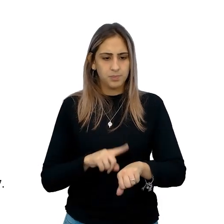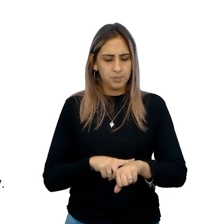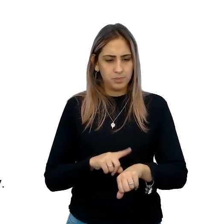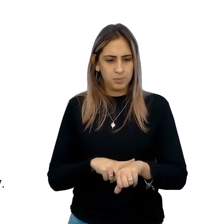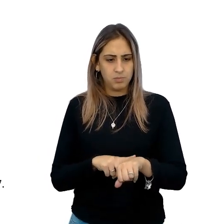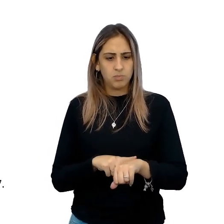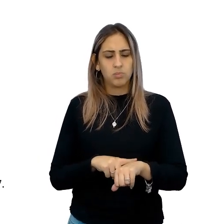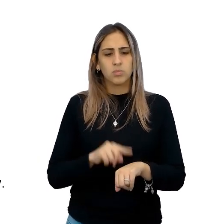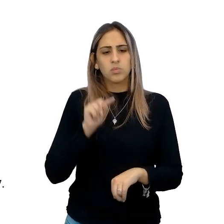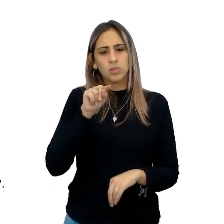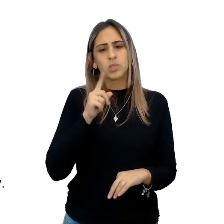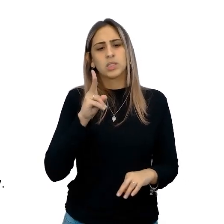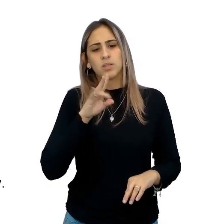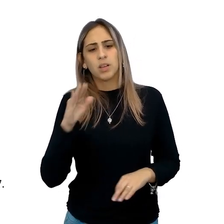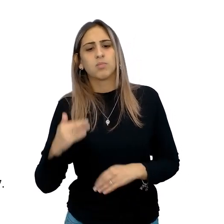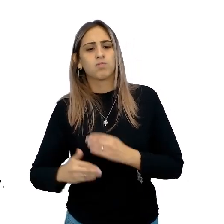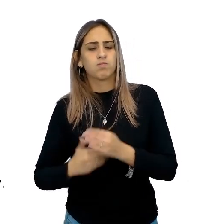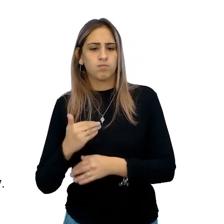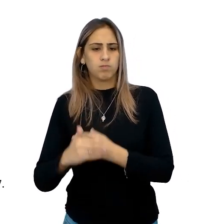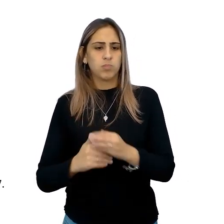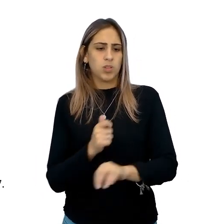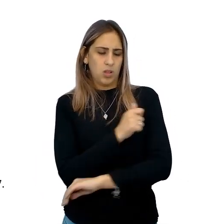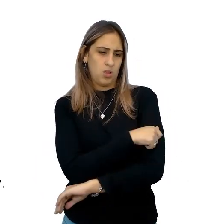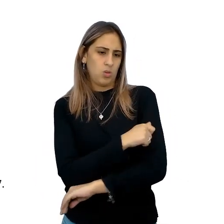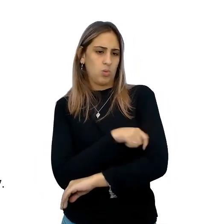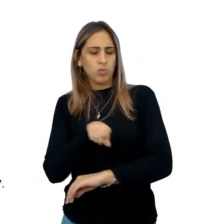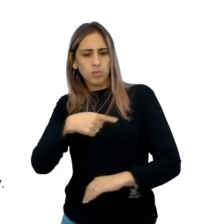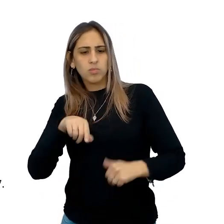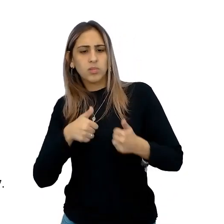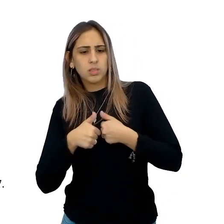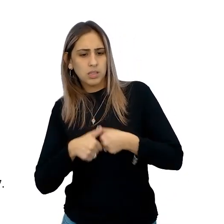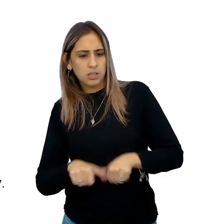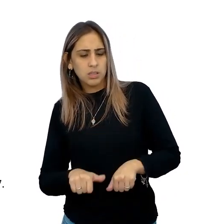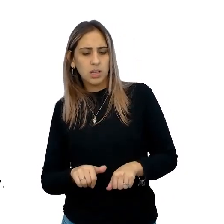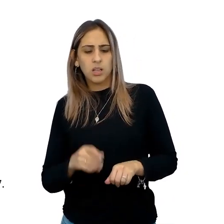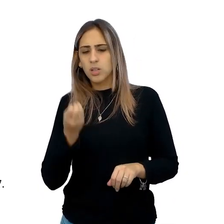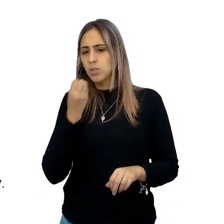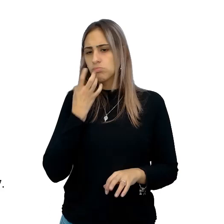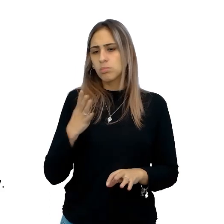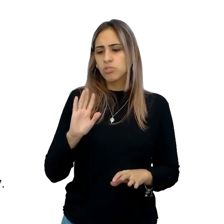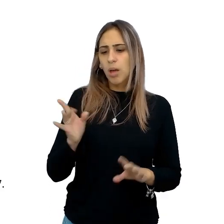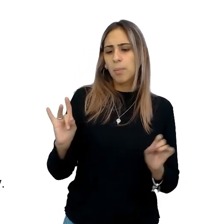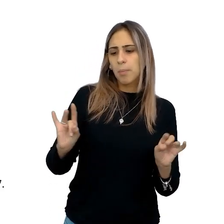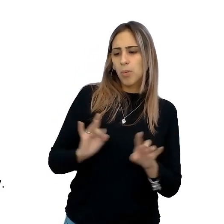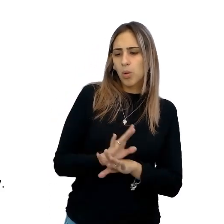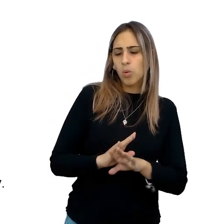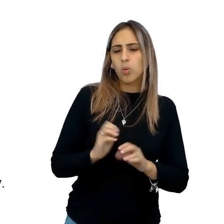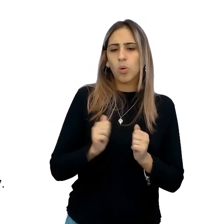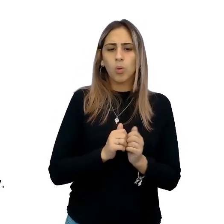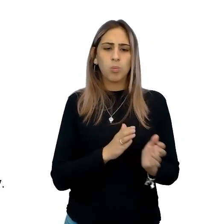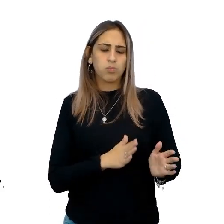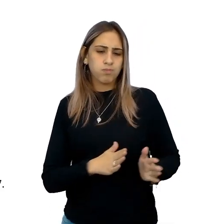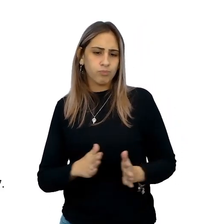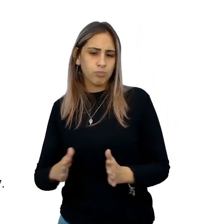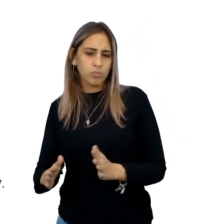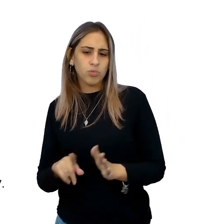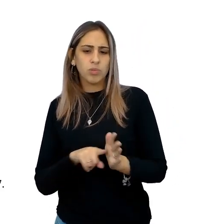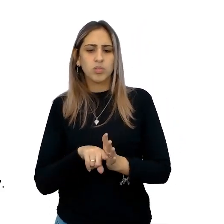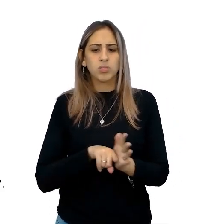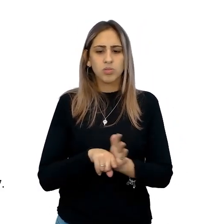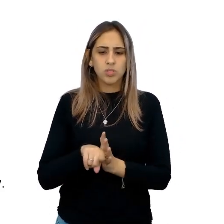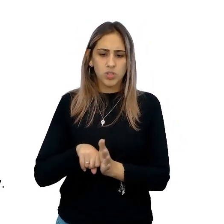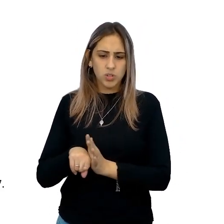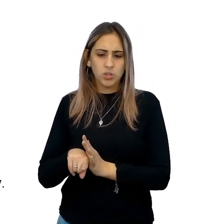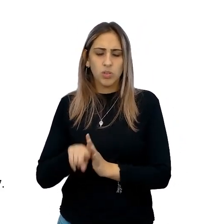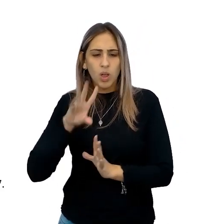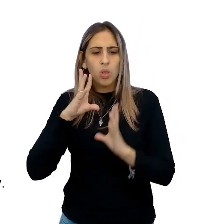momento, né, que você vai desenvolver com seus estudantes, que eles vão estar, então, super já habituados com os procedimentos investigativos. Então,